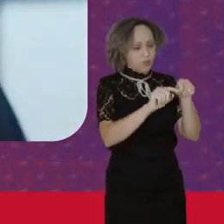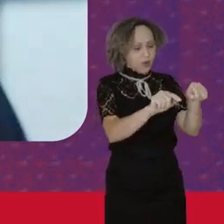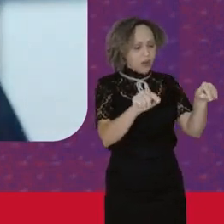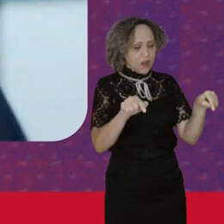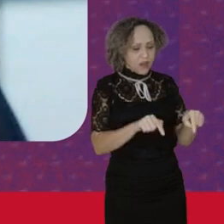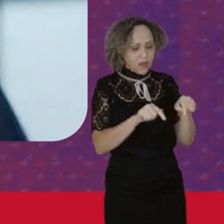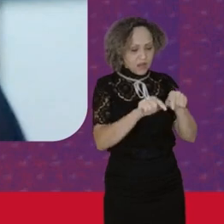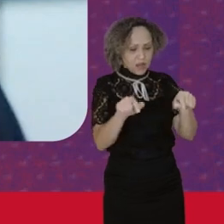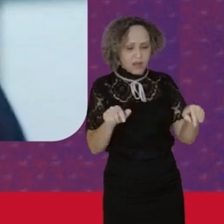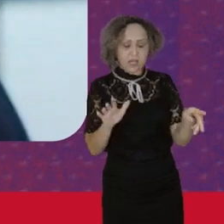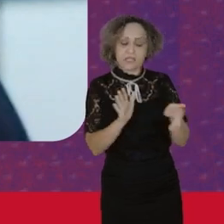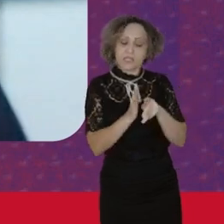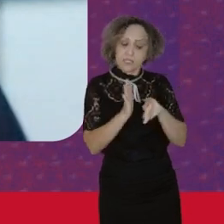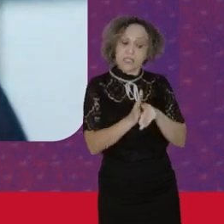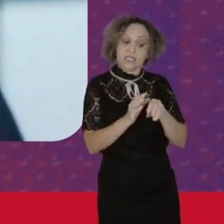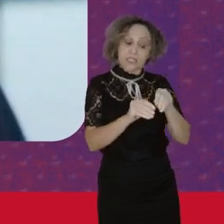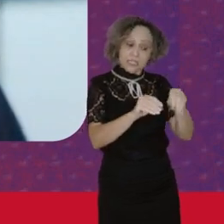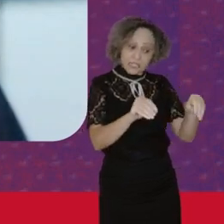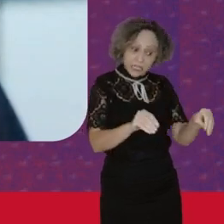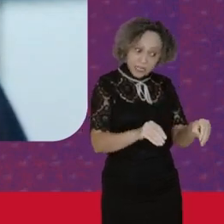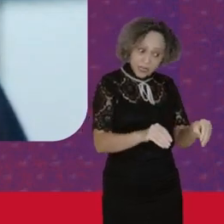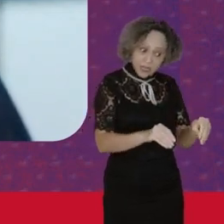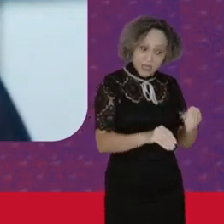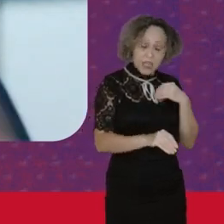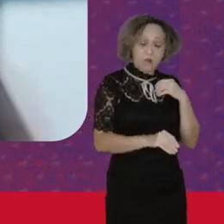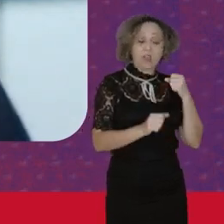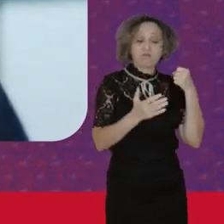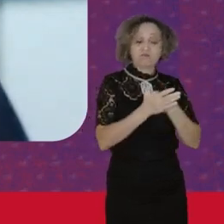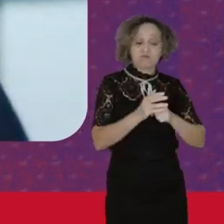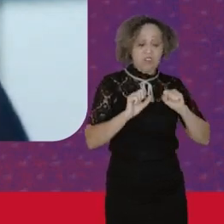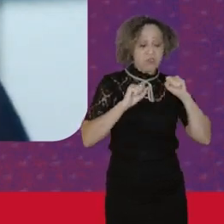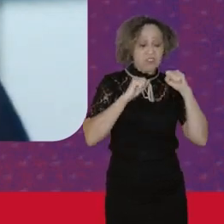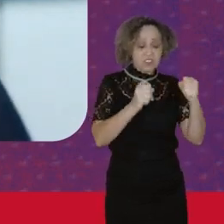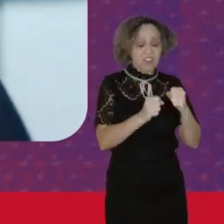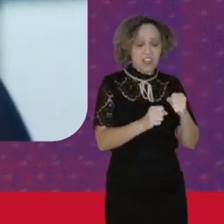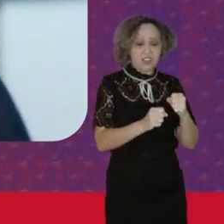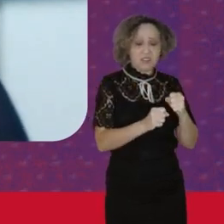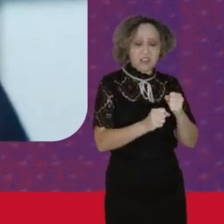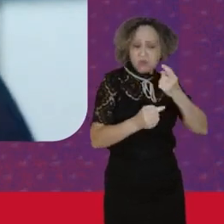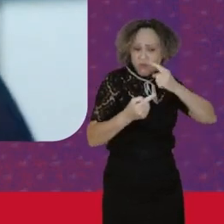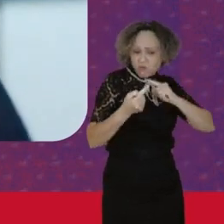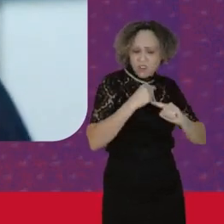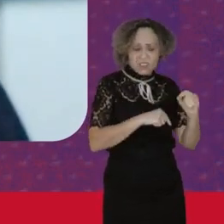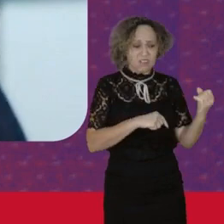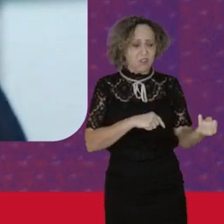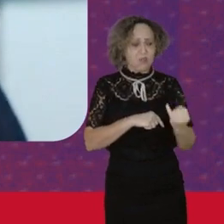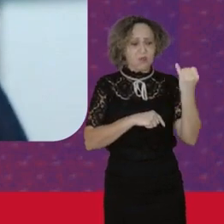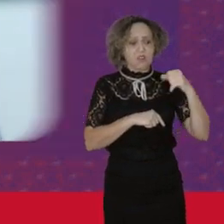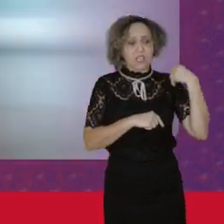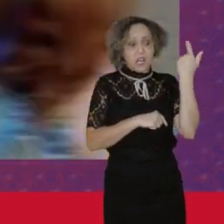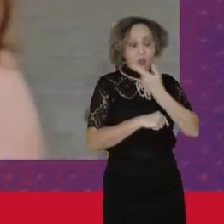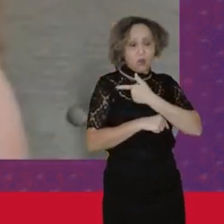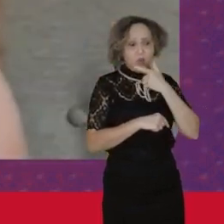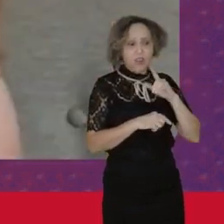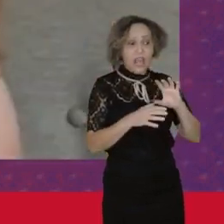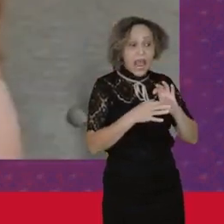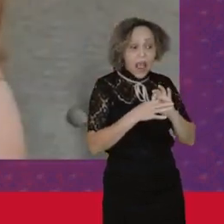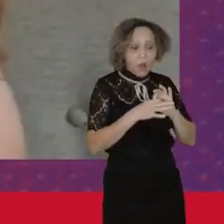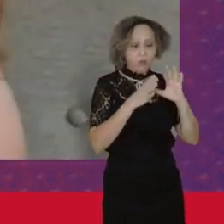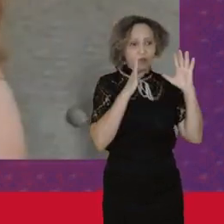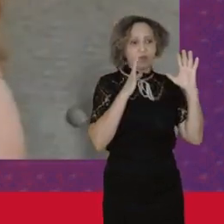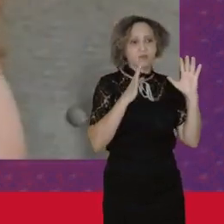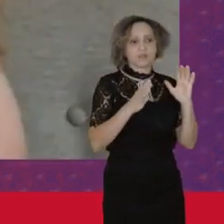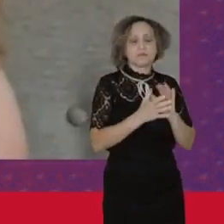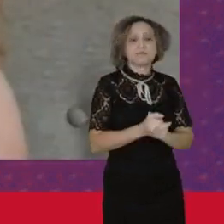ato revolucionário e esse ato também que acaba dando um passo tão importante para a gente, que é a questão da autonomia. Precisamos